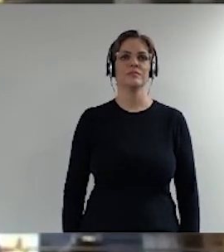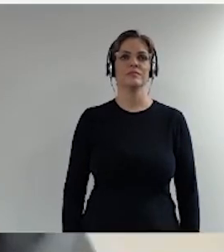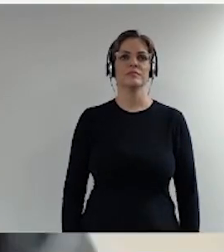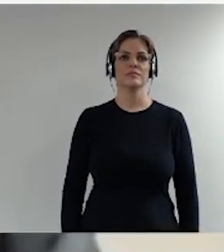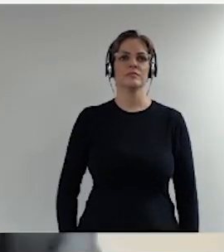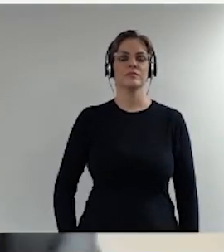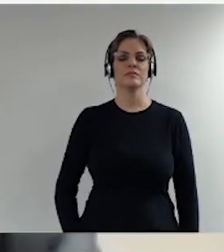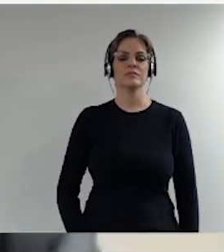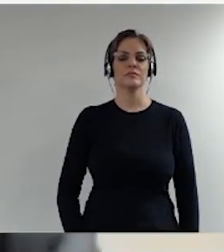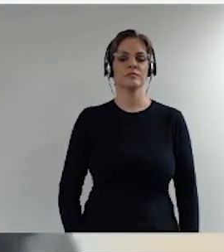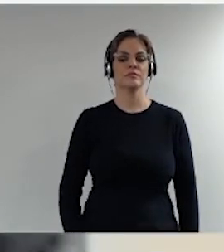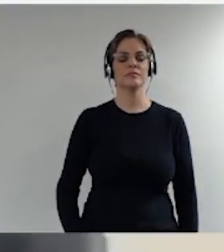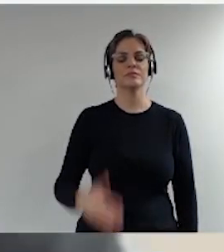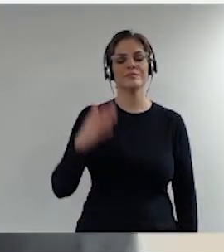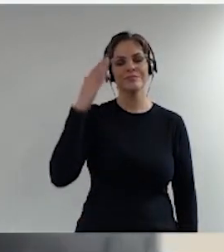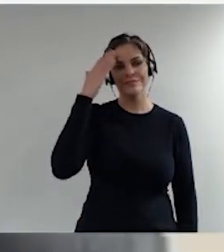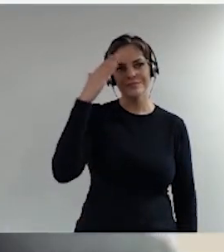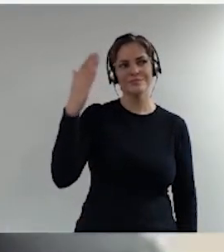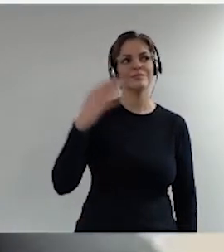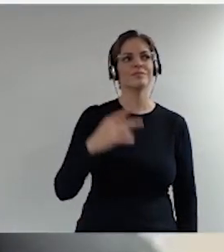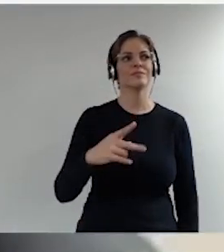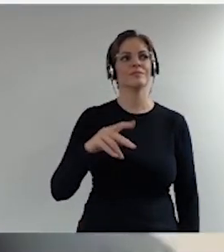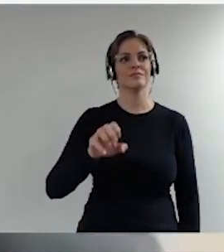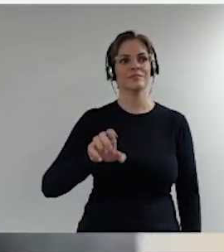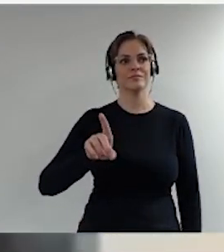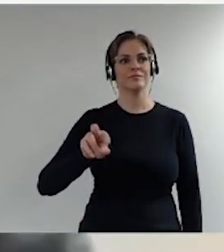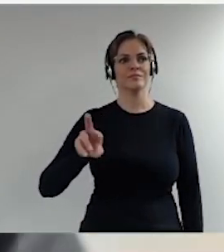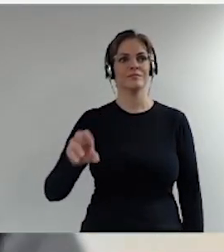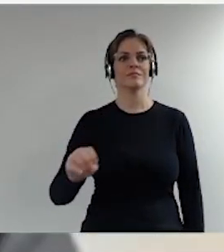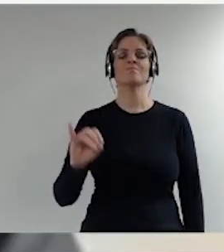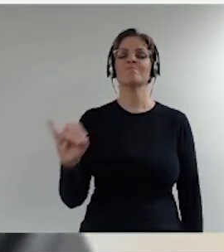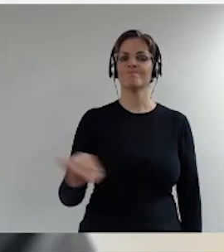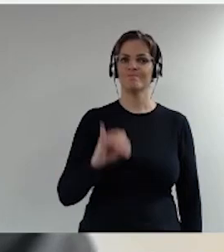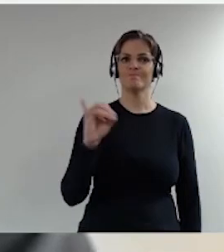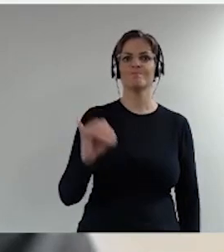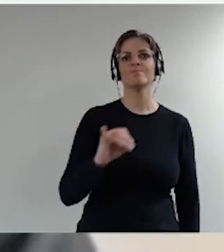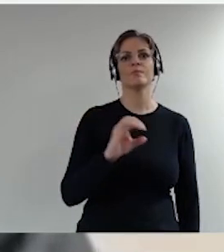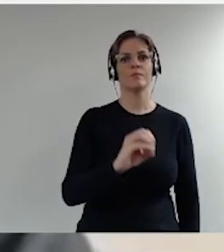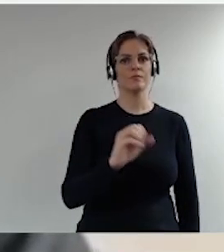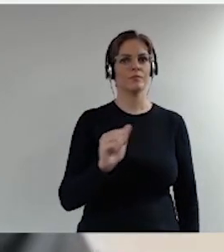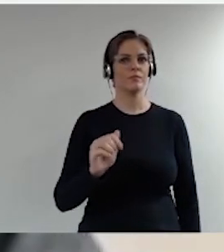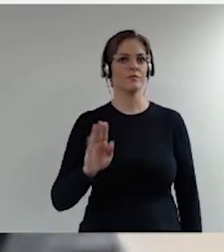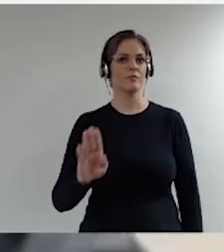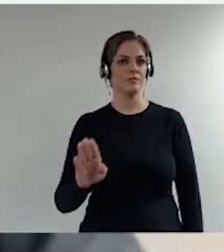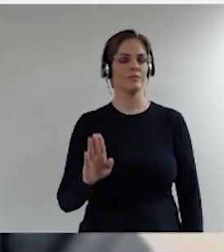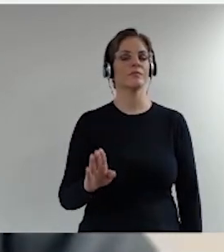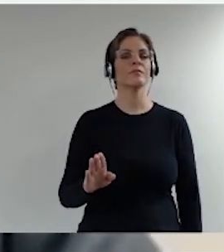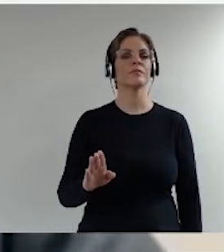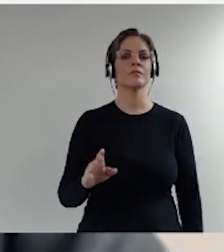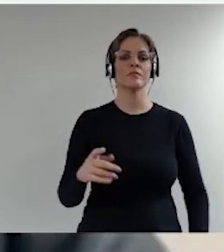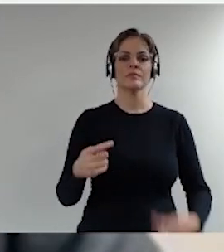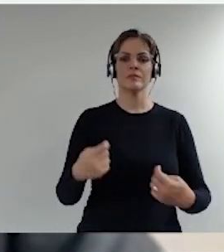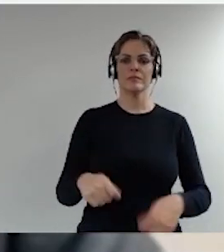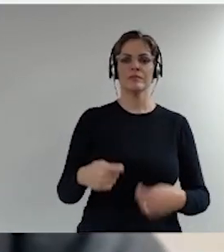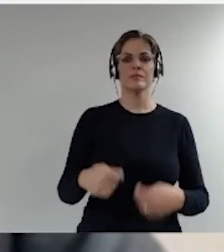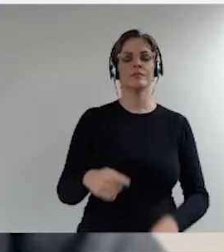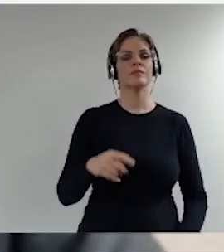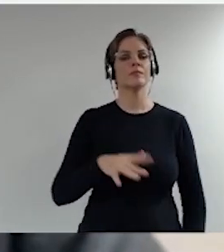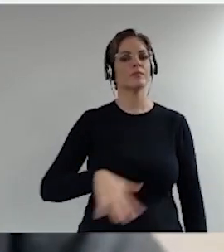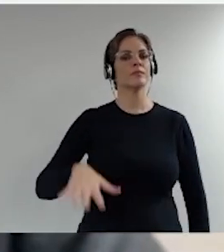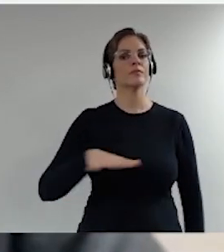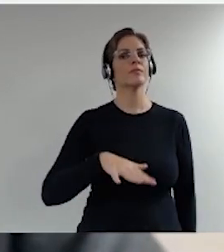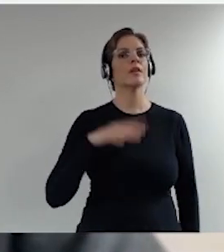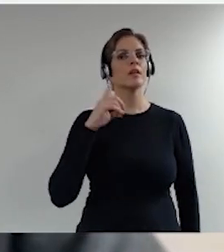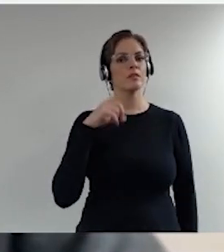Obrigado, doutor Pedro. E aí, realmente destacando, né, a importância do sistema OAB e a necessidade da advocacia reconhecer, né, nas